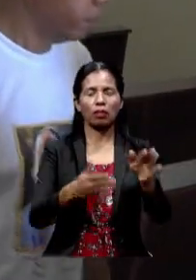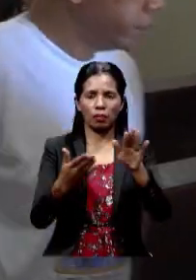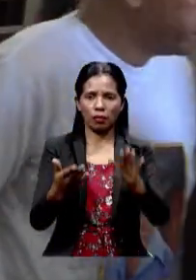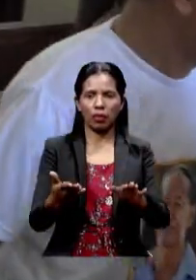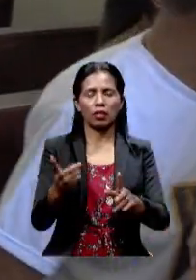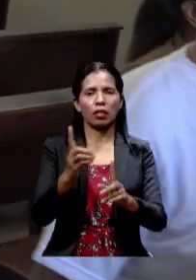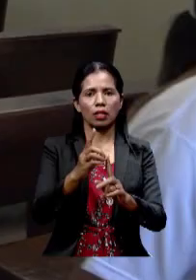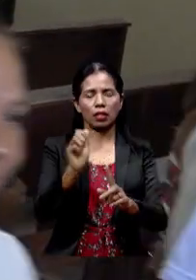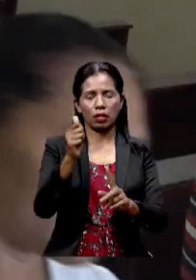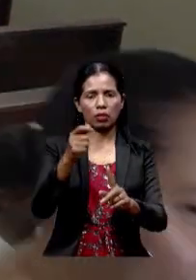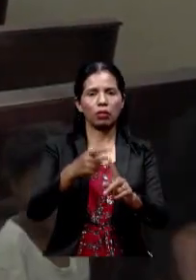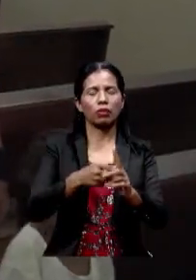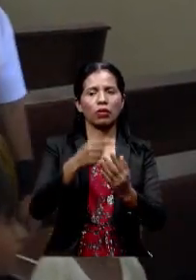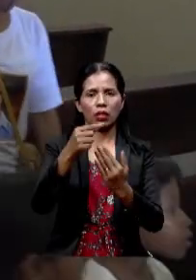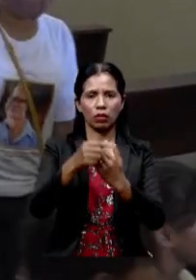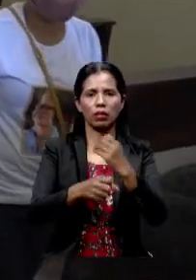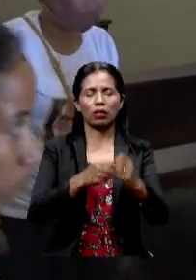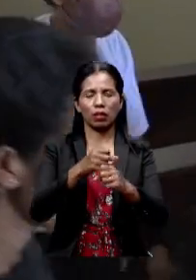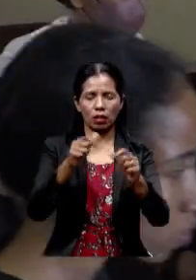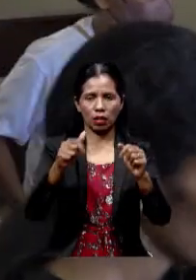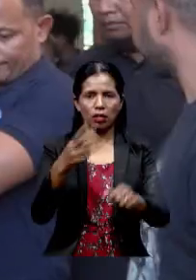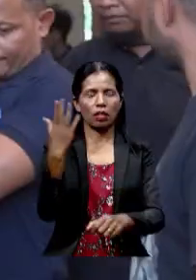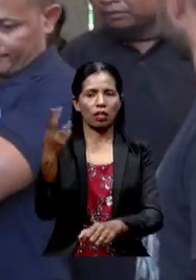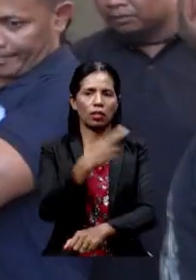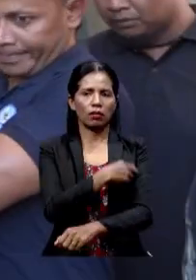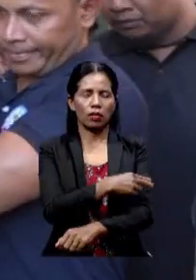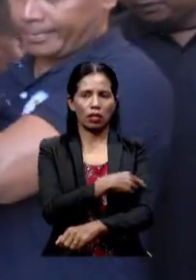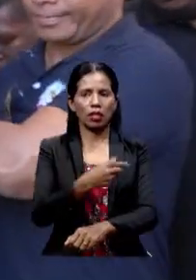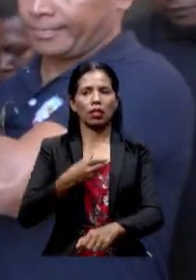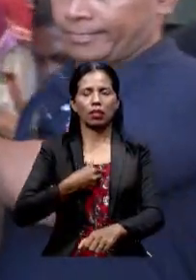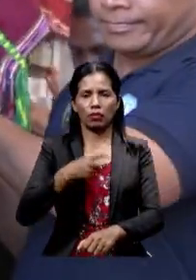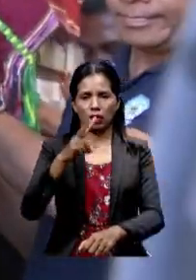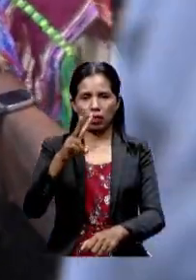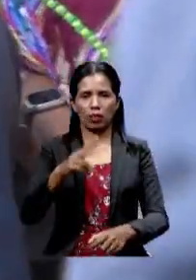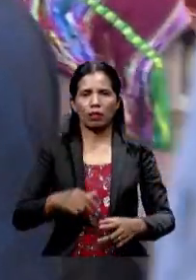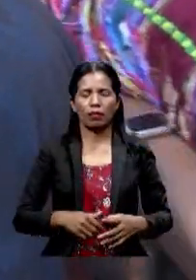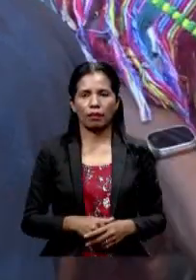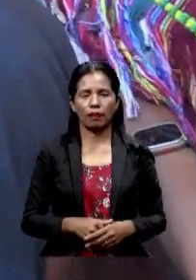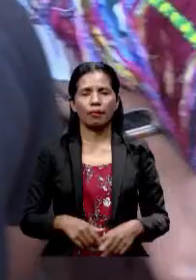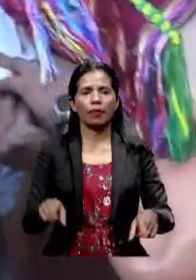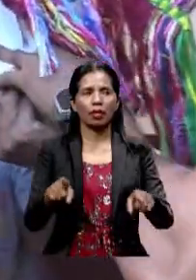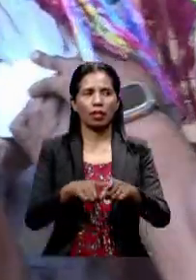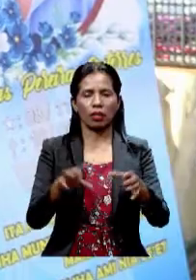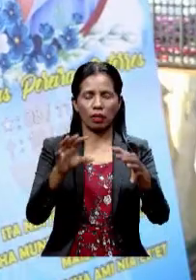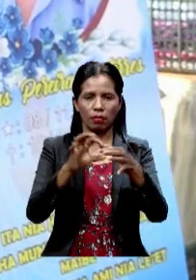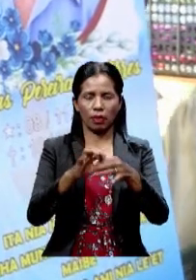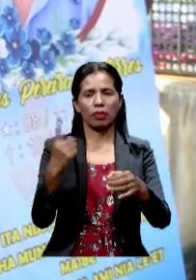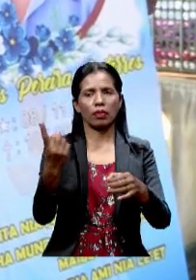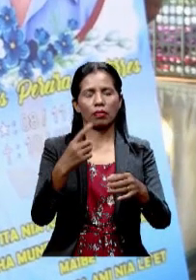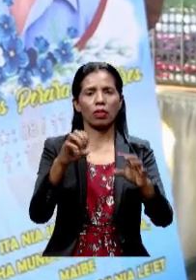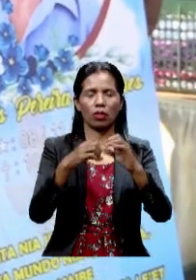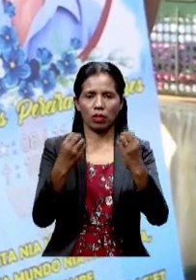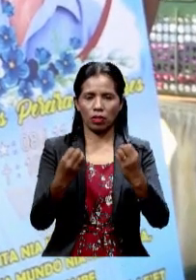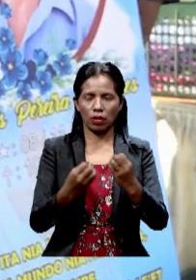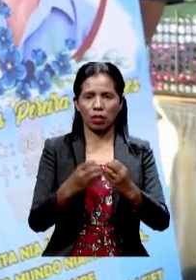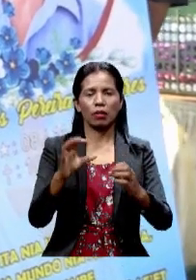iha loron sanulu fulan agosto tinang ne iha Hospital Nacional Guido Valadares. Saudoso sai hanesan membro permanente ba organizasaun